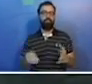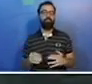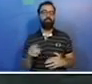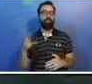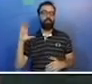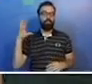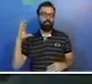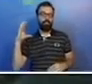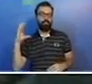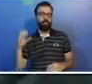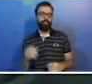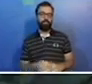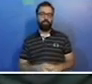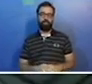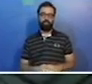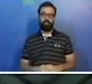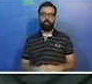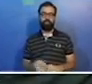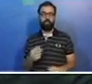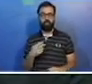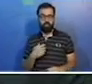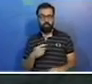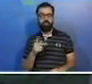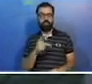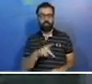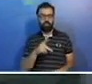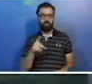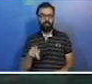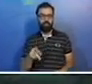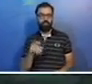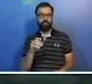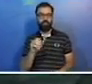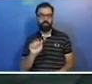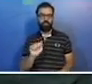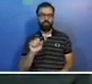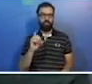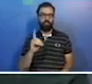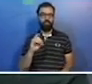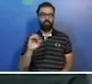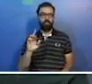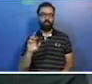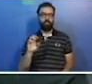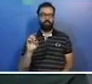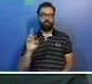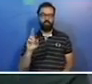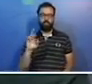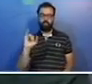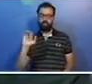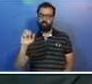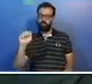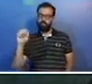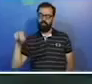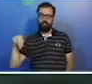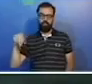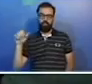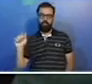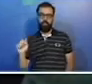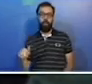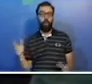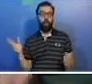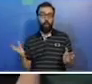aula da apostila 4. Eu sou a professora Adriana e hoje nós vamos estudar a unidade